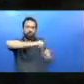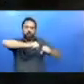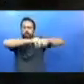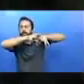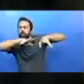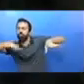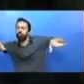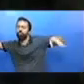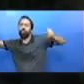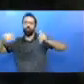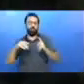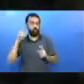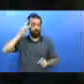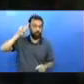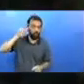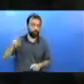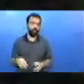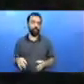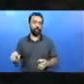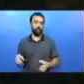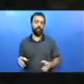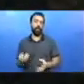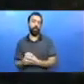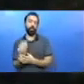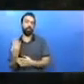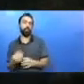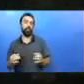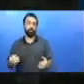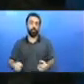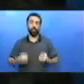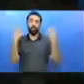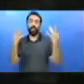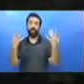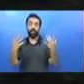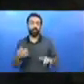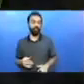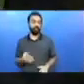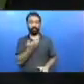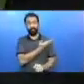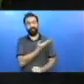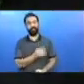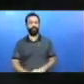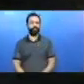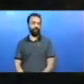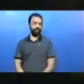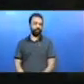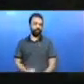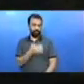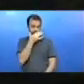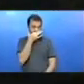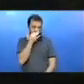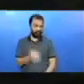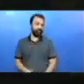até festas grandiosas nessas regiões em celebração à história do boi. Olhem só, e para a gente conhecer um